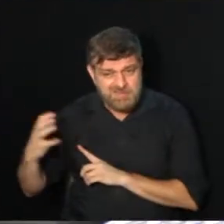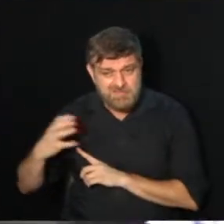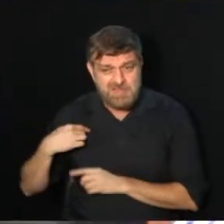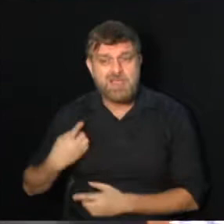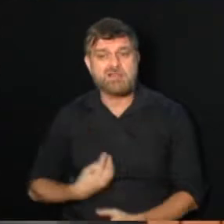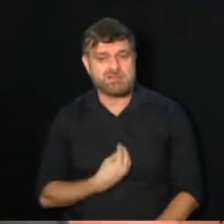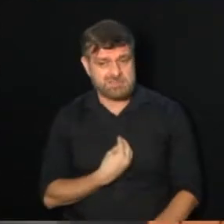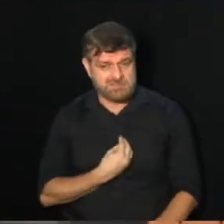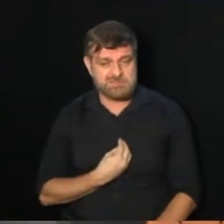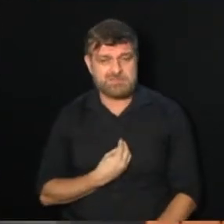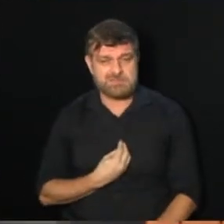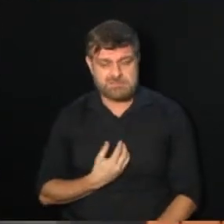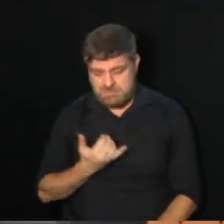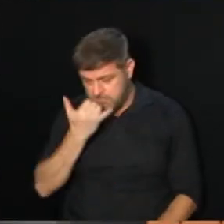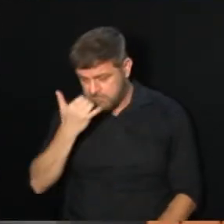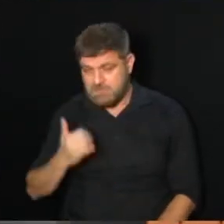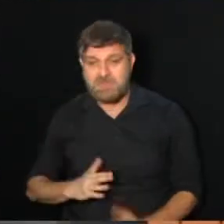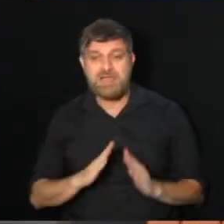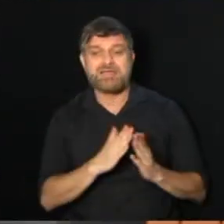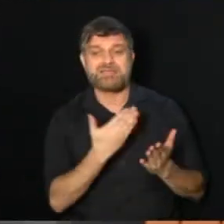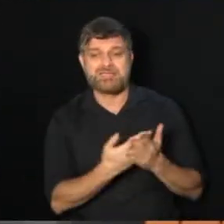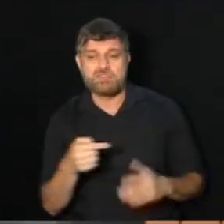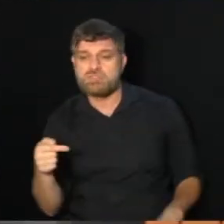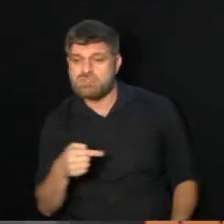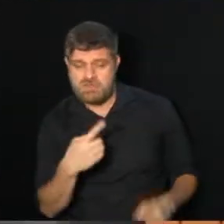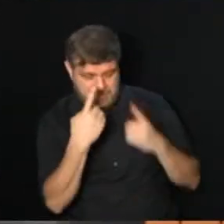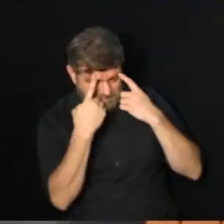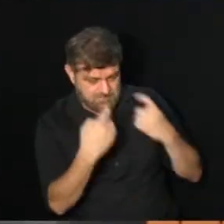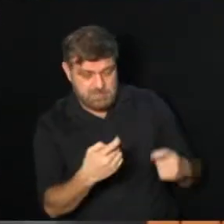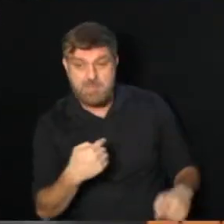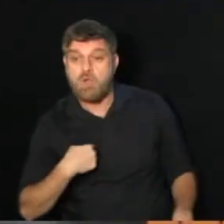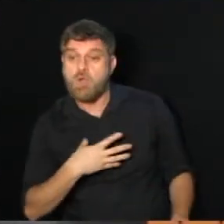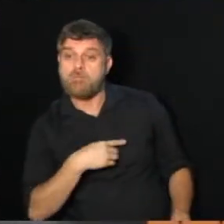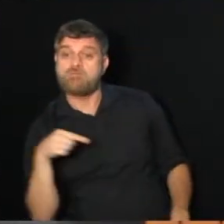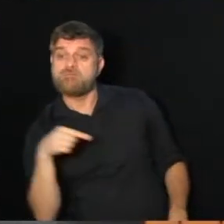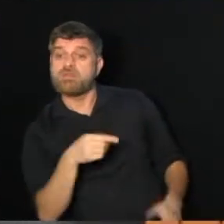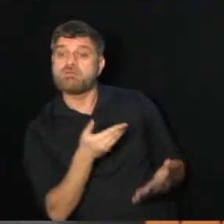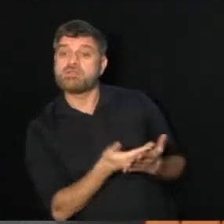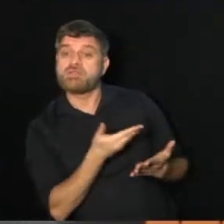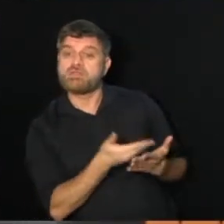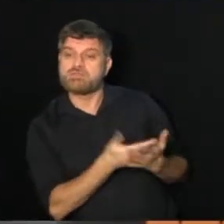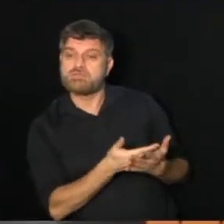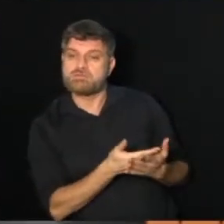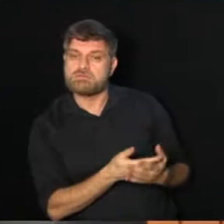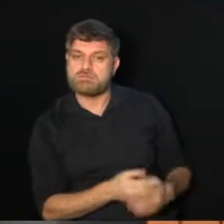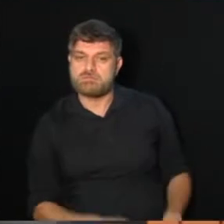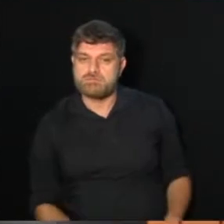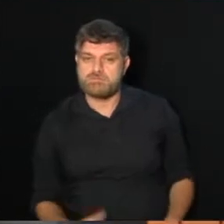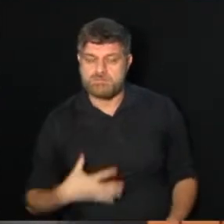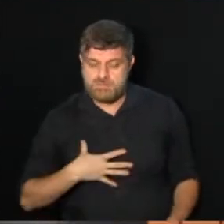Uma violência na escola, onde nosso filho estuda, reflete